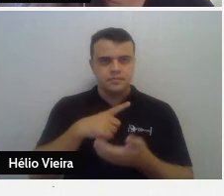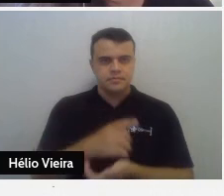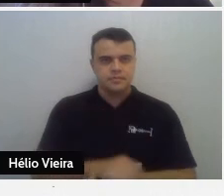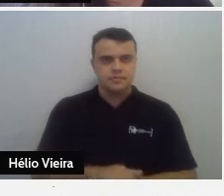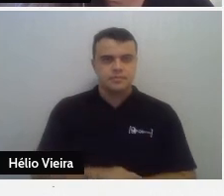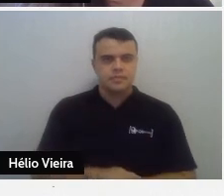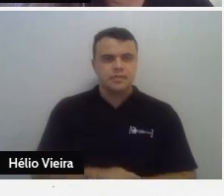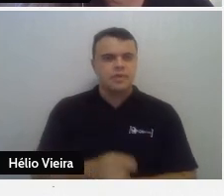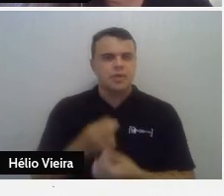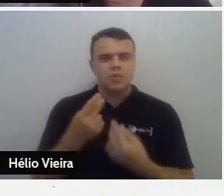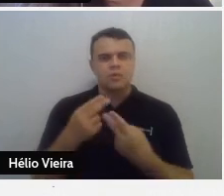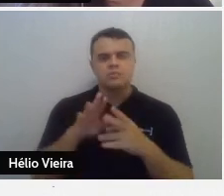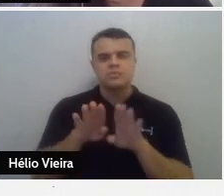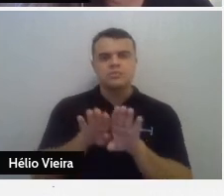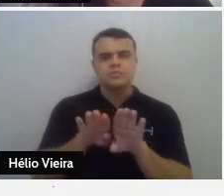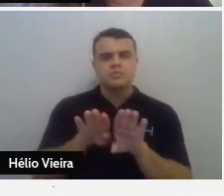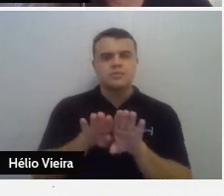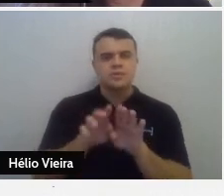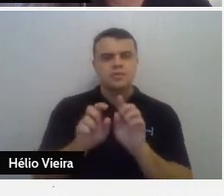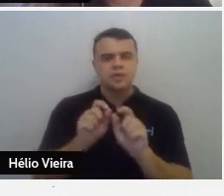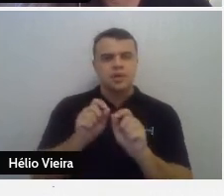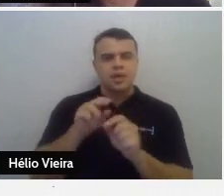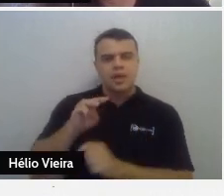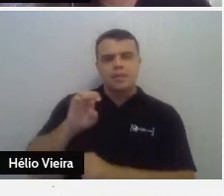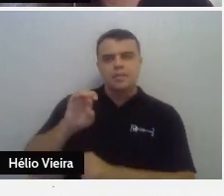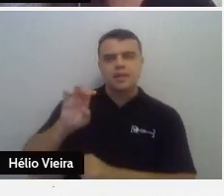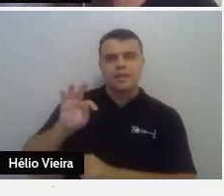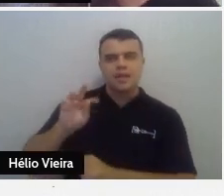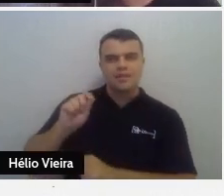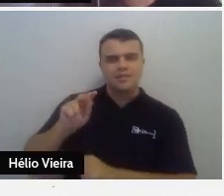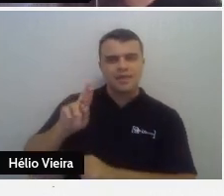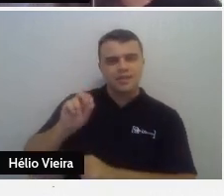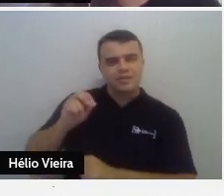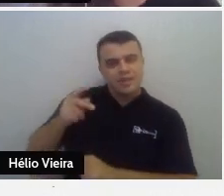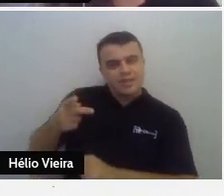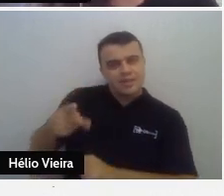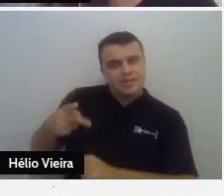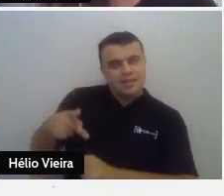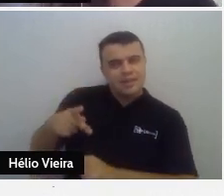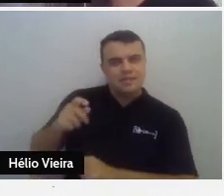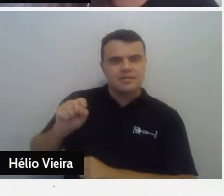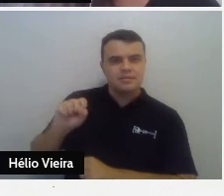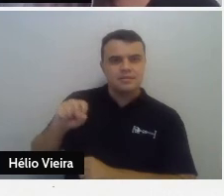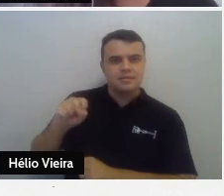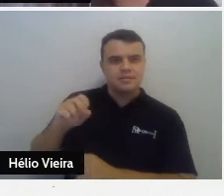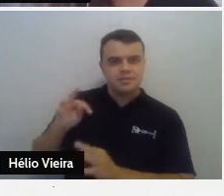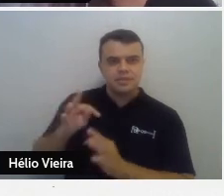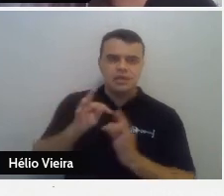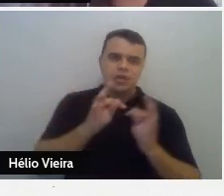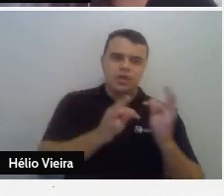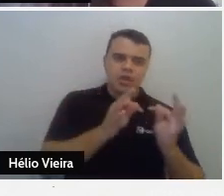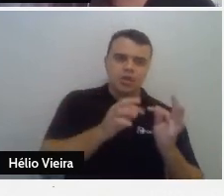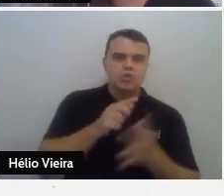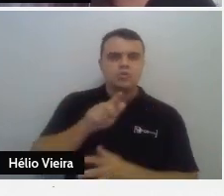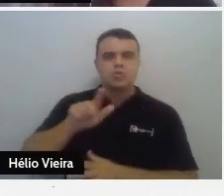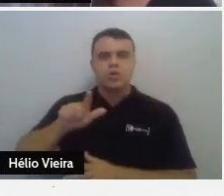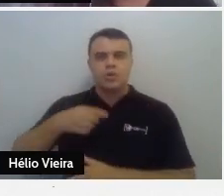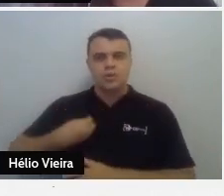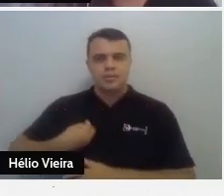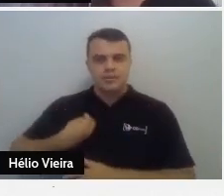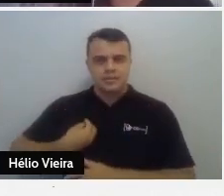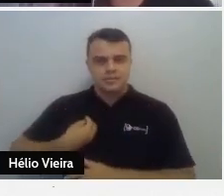como se fosse, né, um metaverso deles, não um tecnológico e o outro